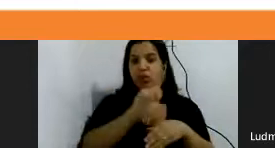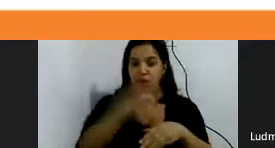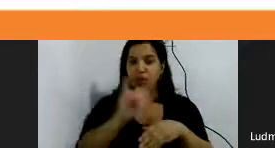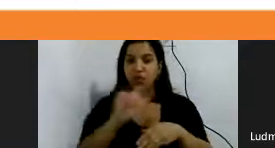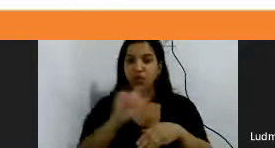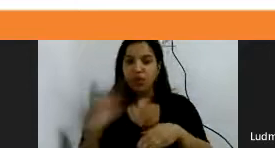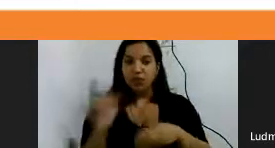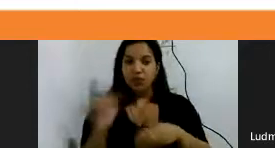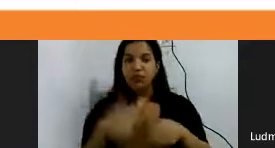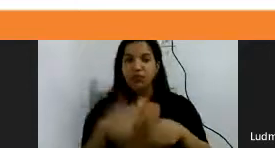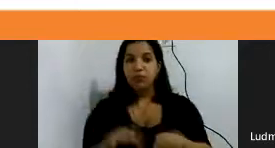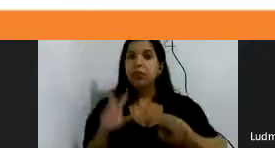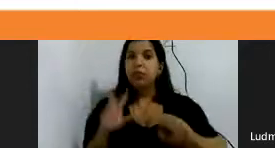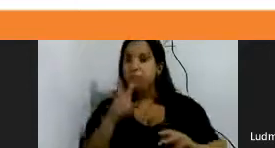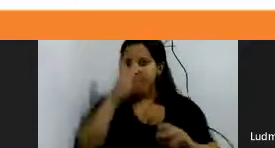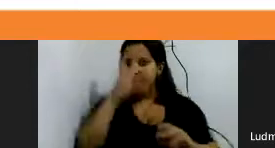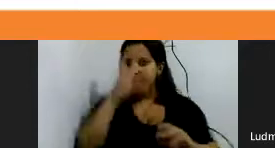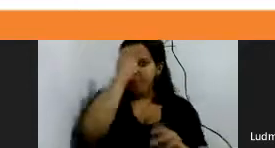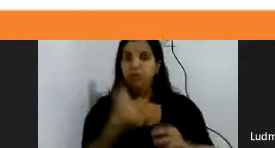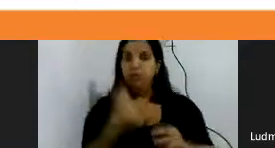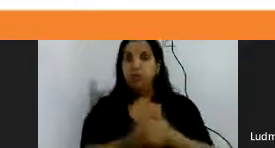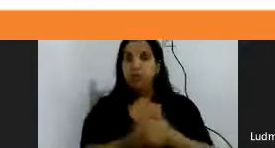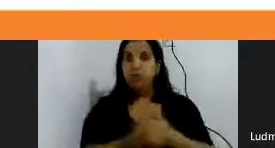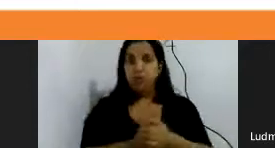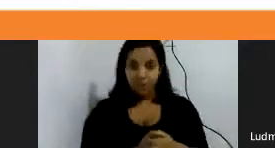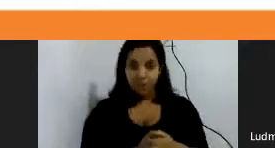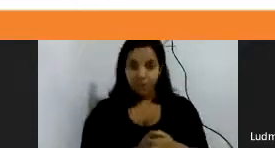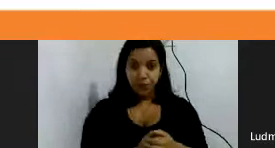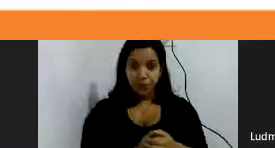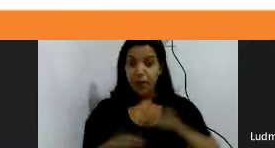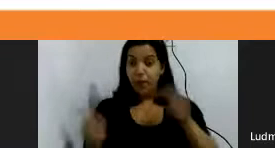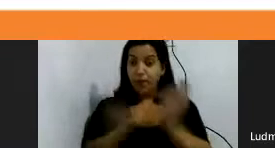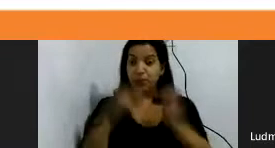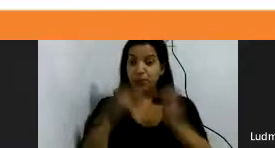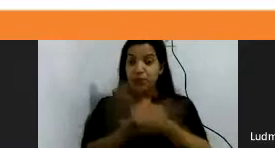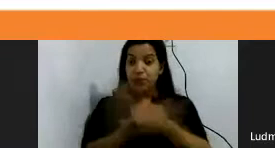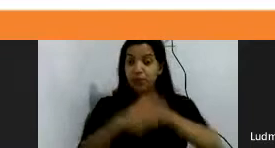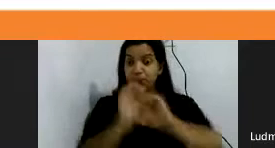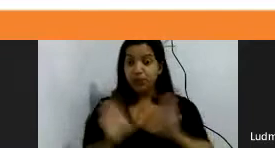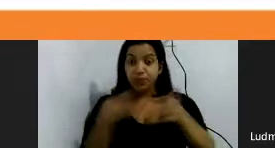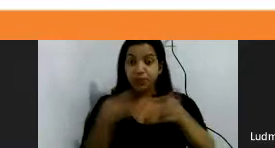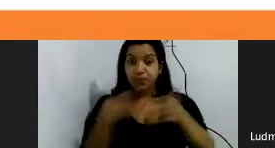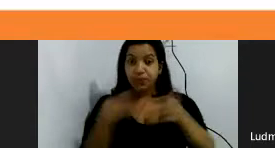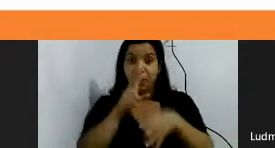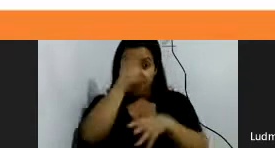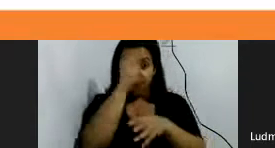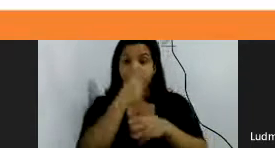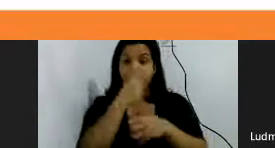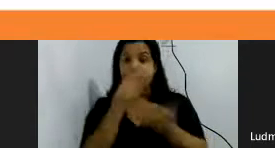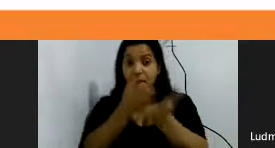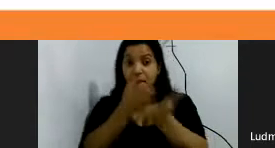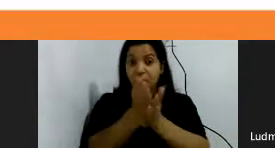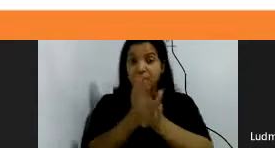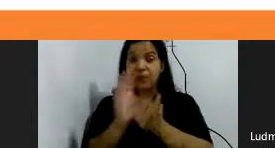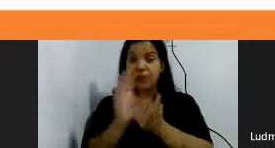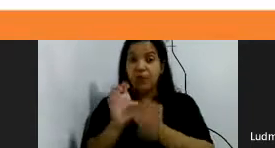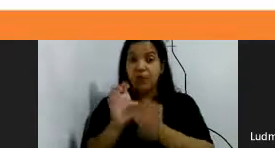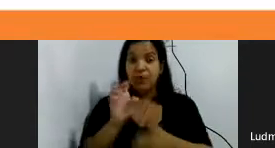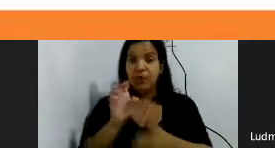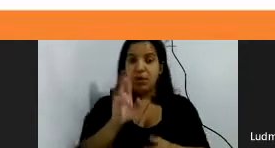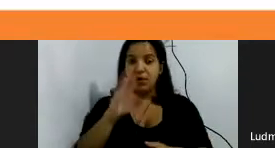eles são muito potentes. Então eles provocam uma forte aglutinação direta com